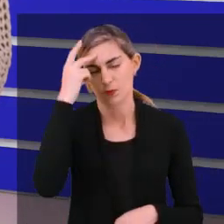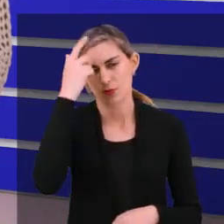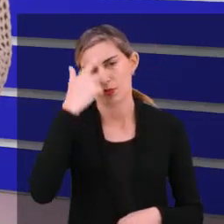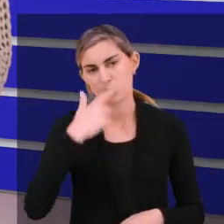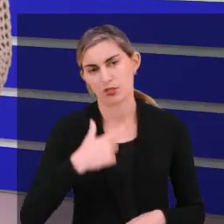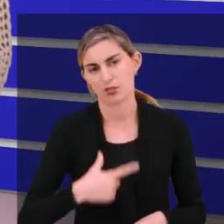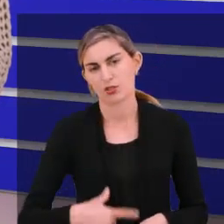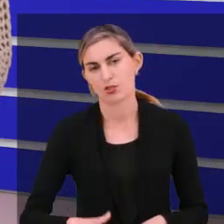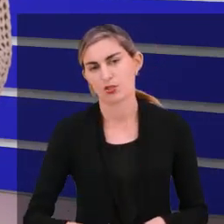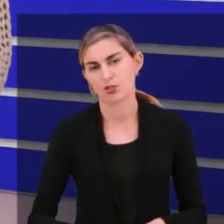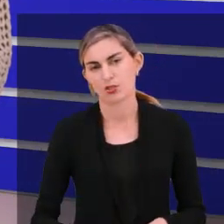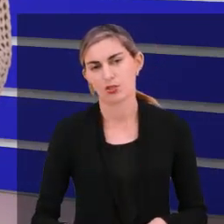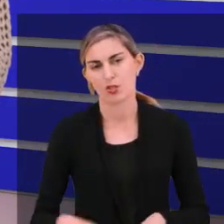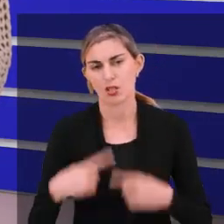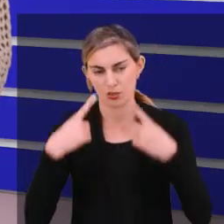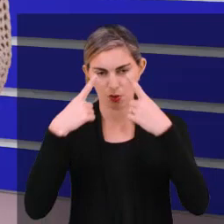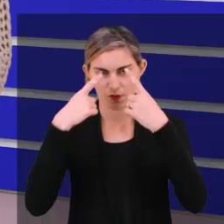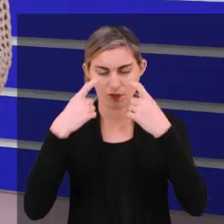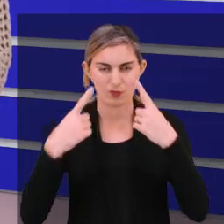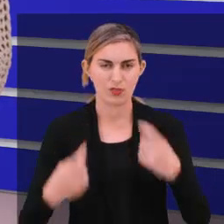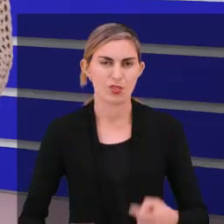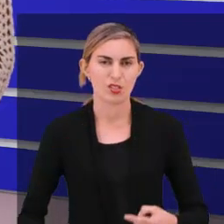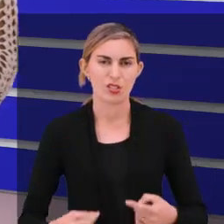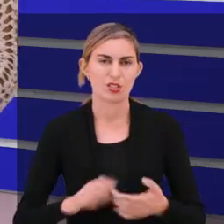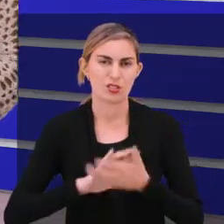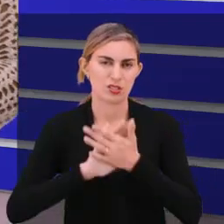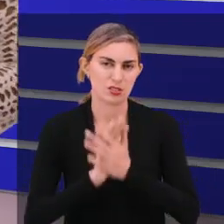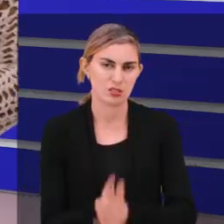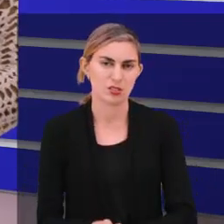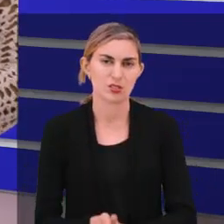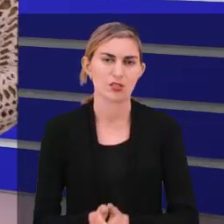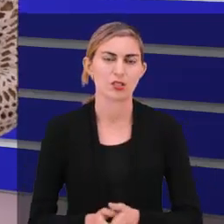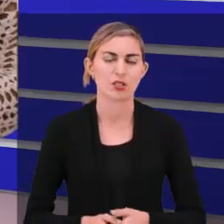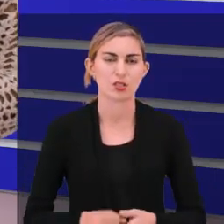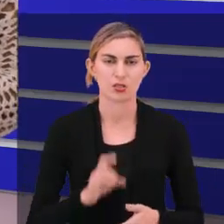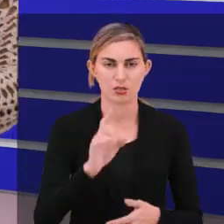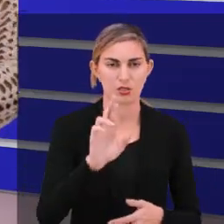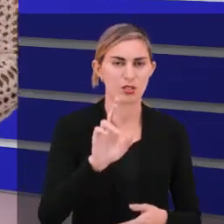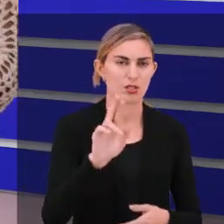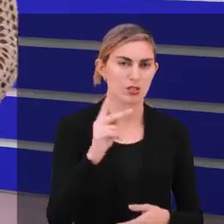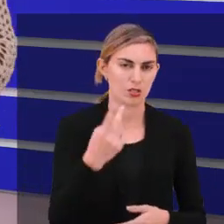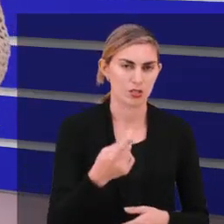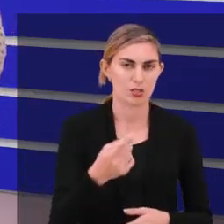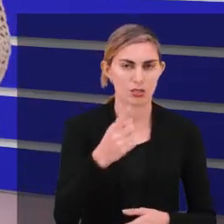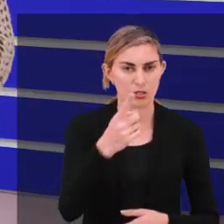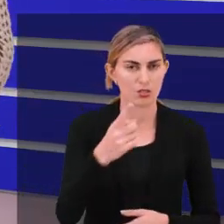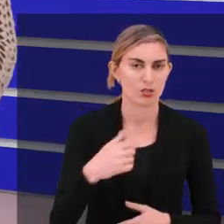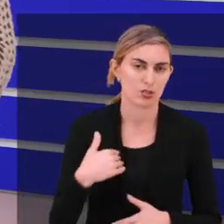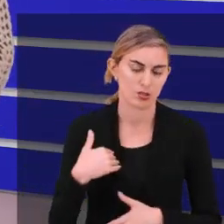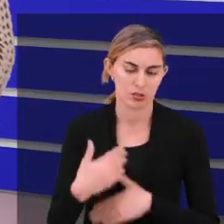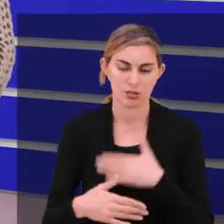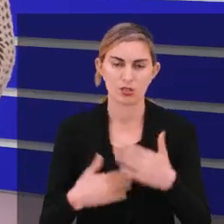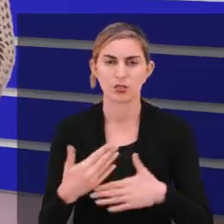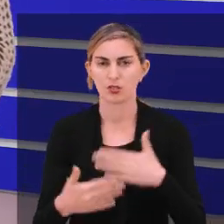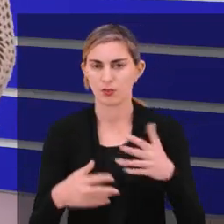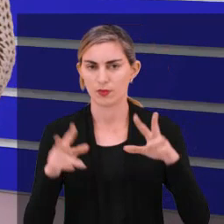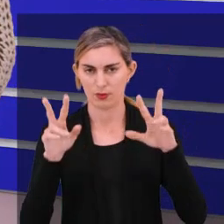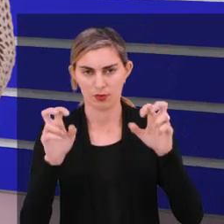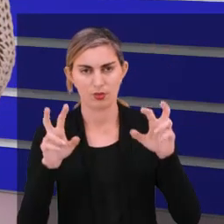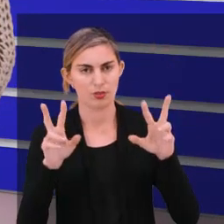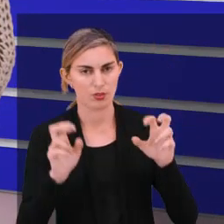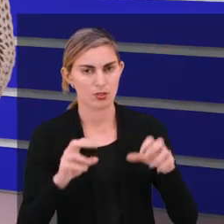pessoa é uma violência. Né? E também, isso, o próprio RH, ele não desenvolve